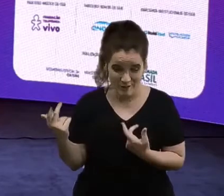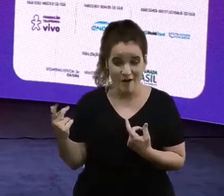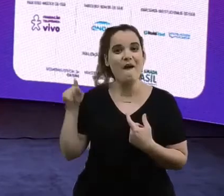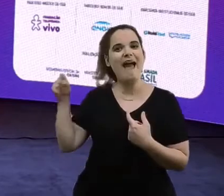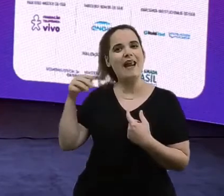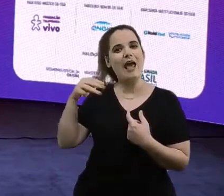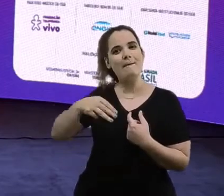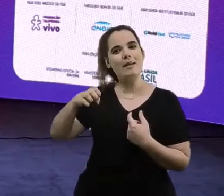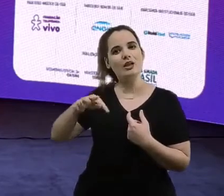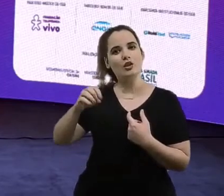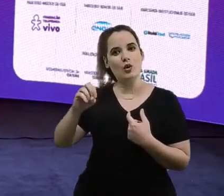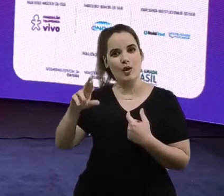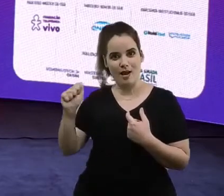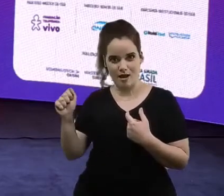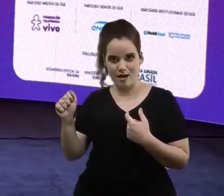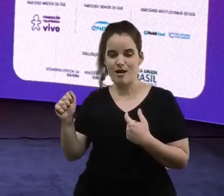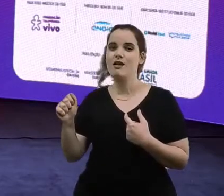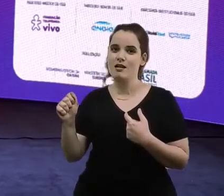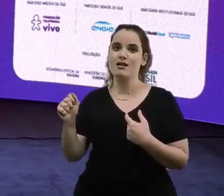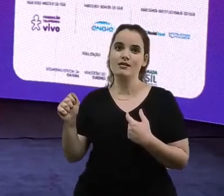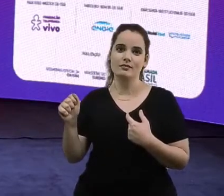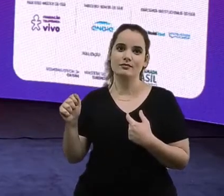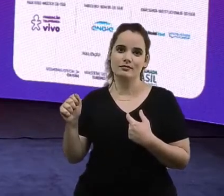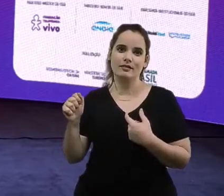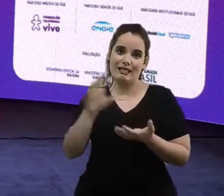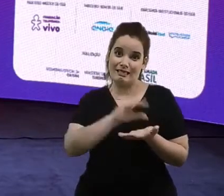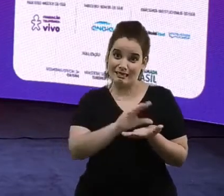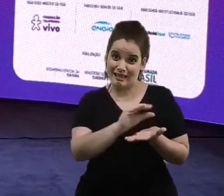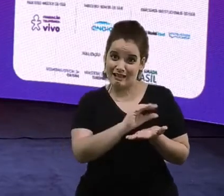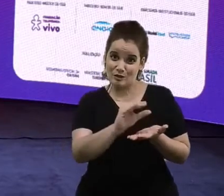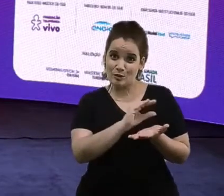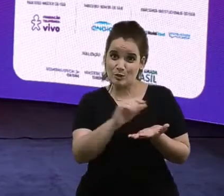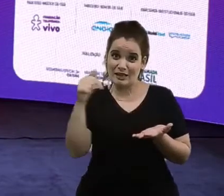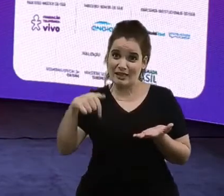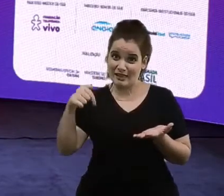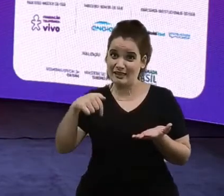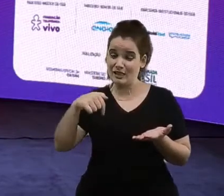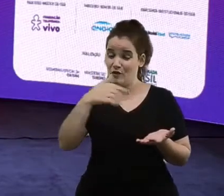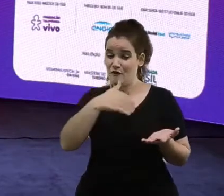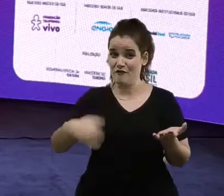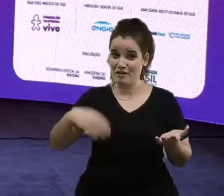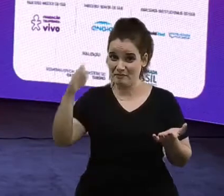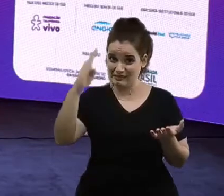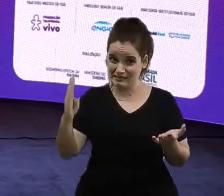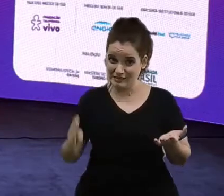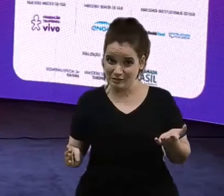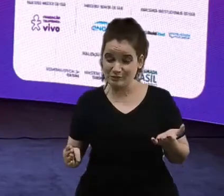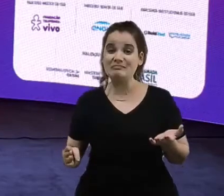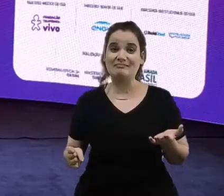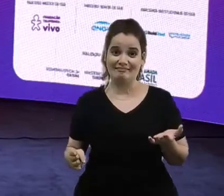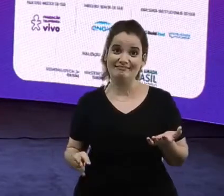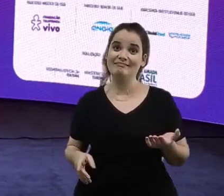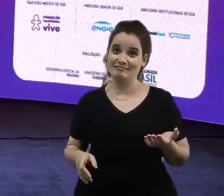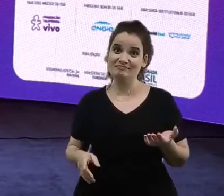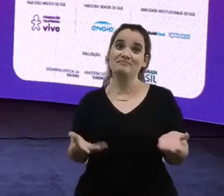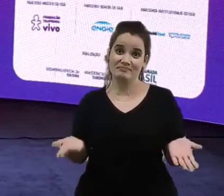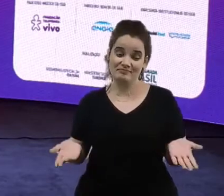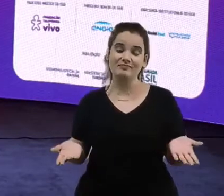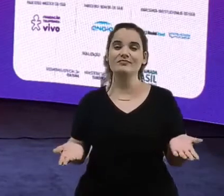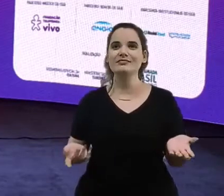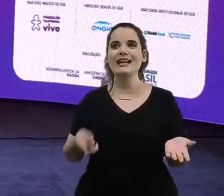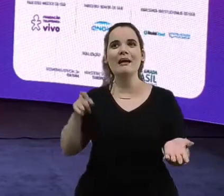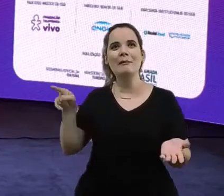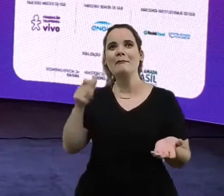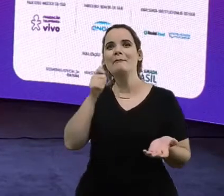o governo, que tá rolando aí, que hoje a gente viu a apresentação desses projetos, a Dinara Fernandes. Então, ela